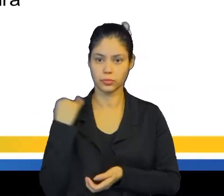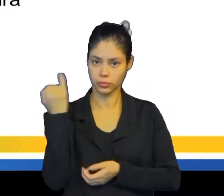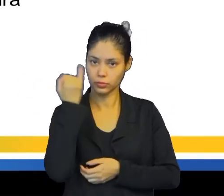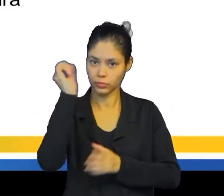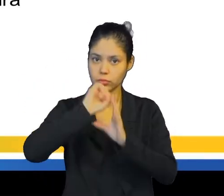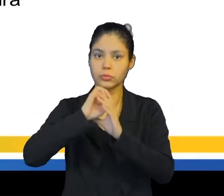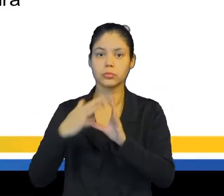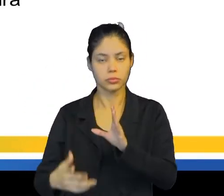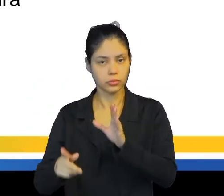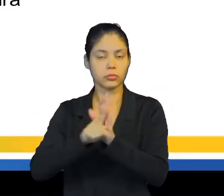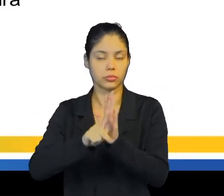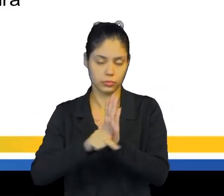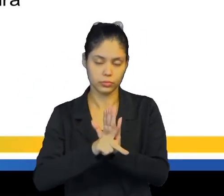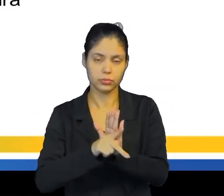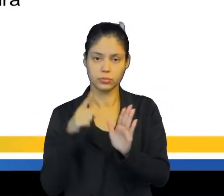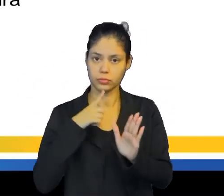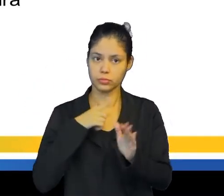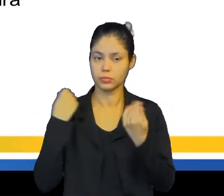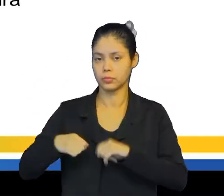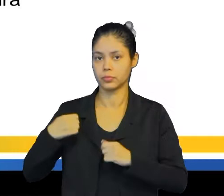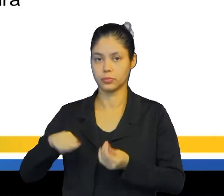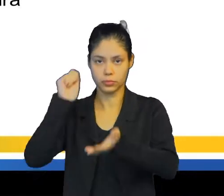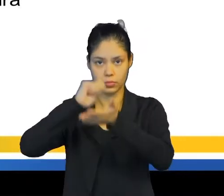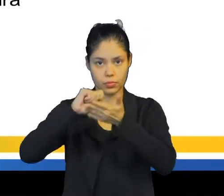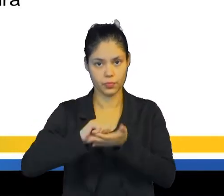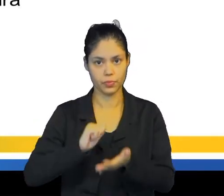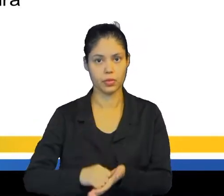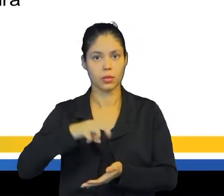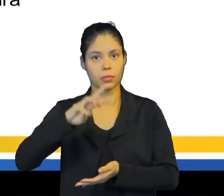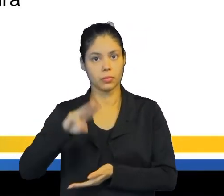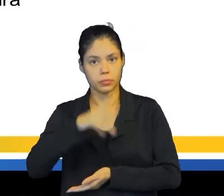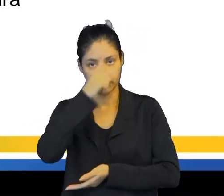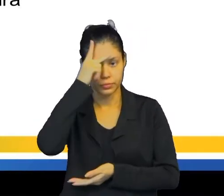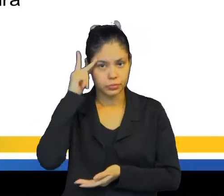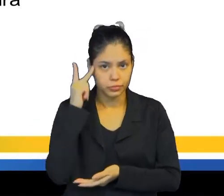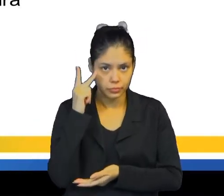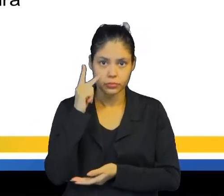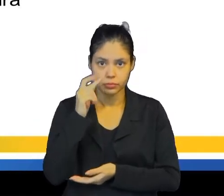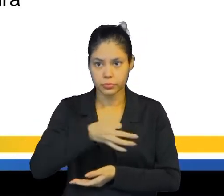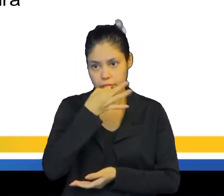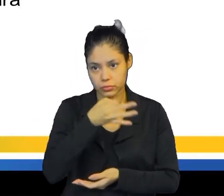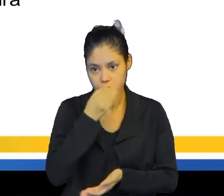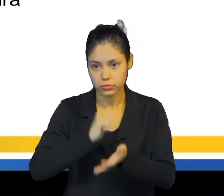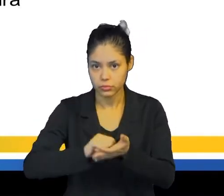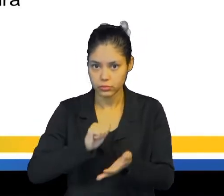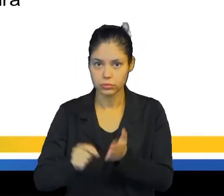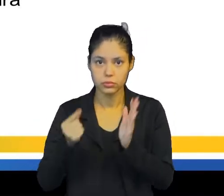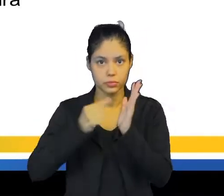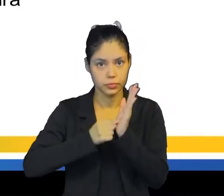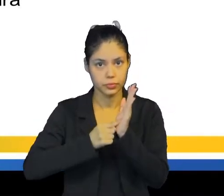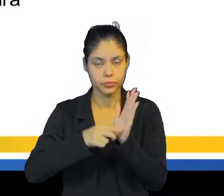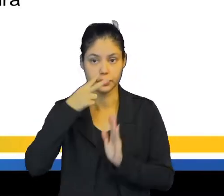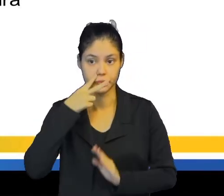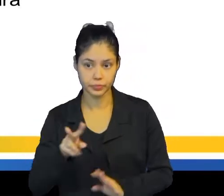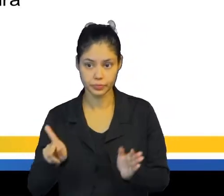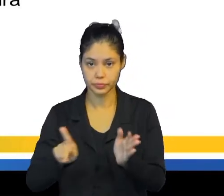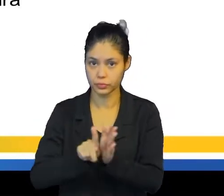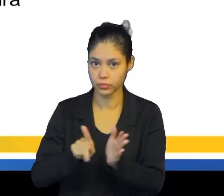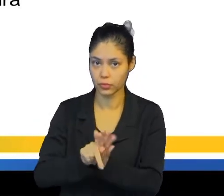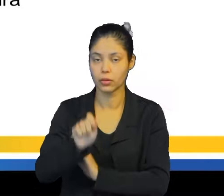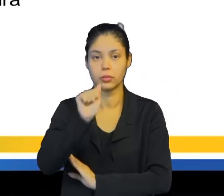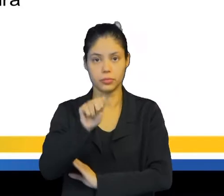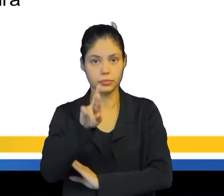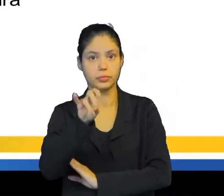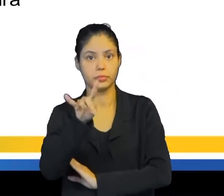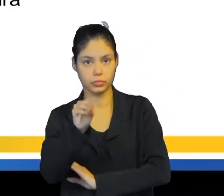principal característica é que ele tem que ser assinado por quem escreveu, né? E ele tem que ter o ponto de vista do